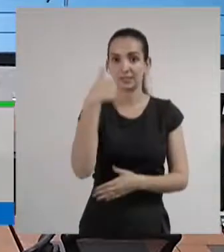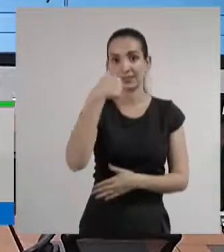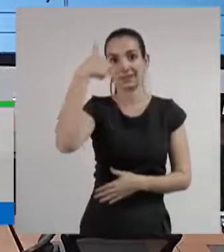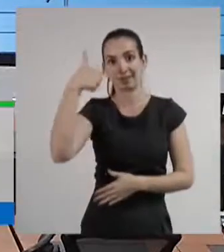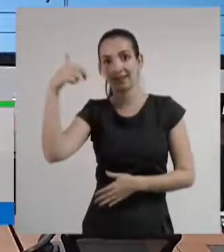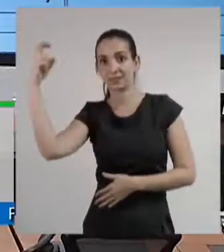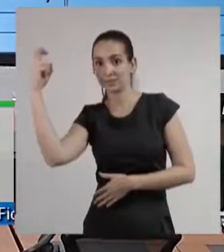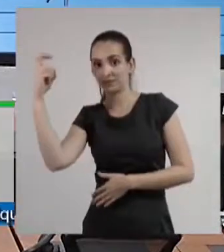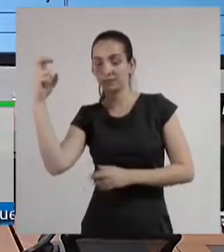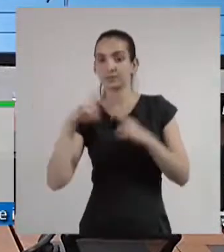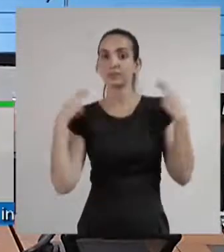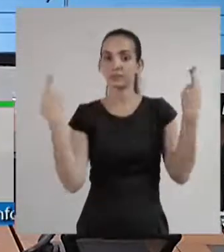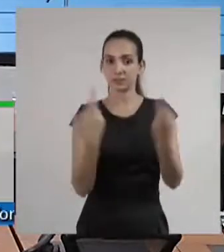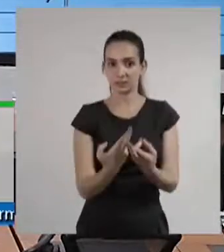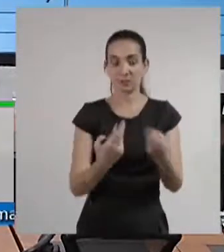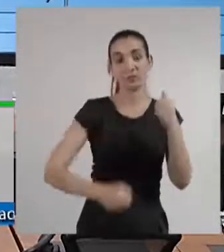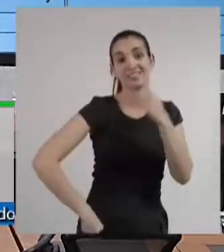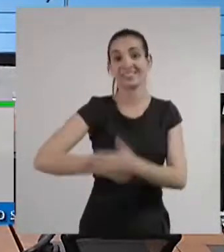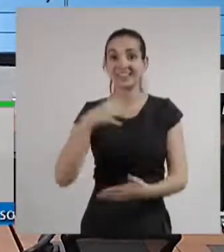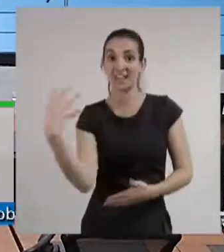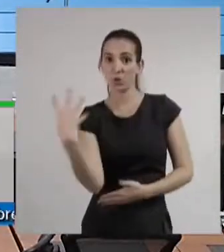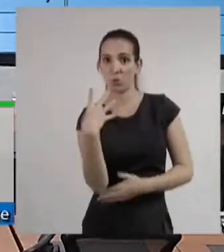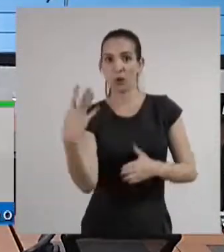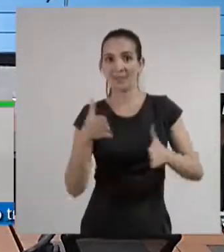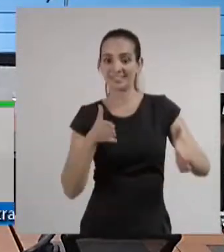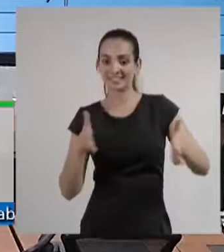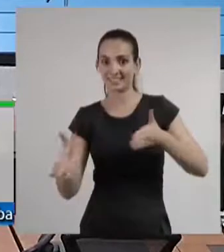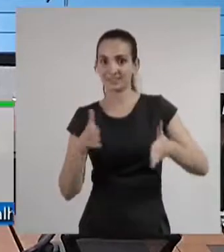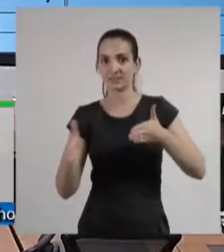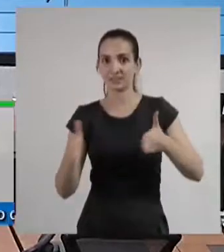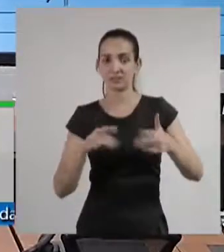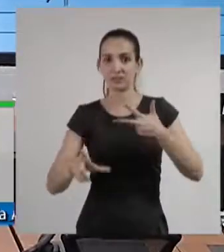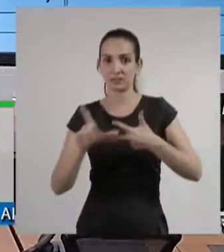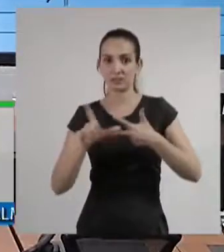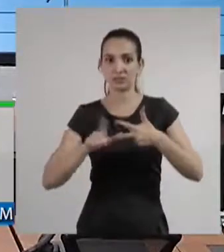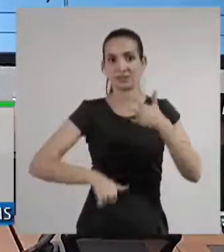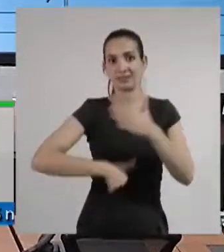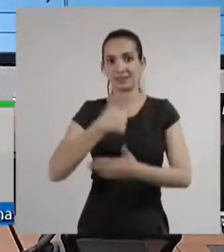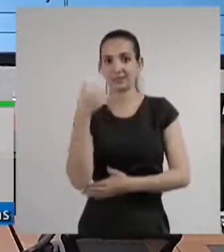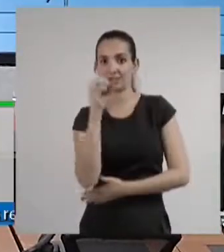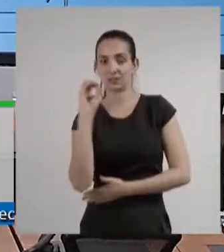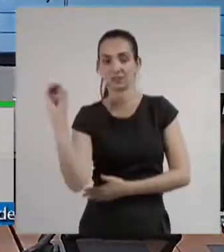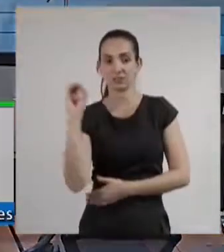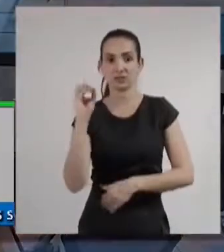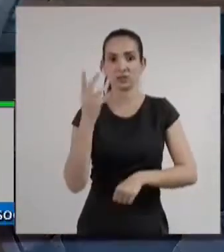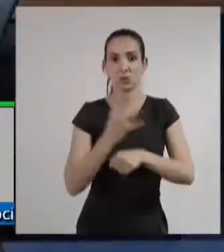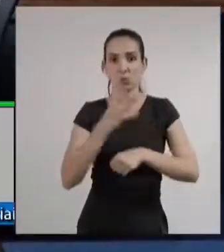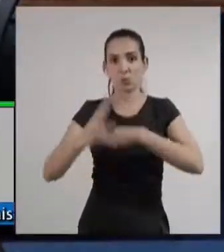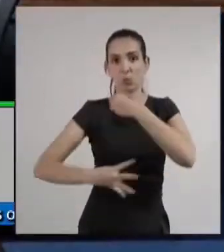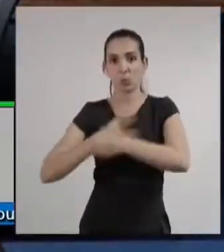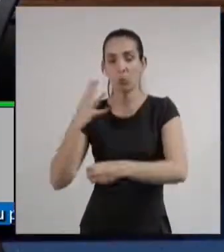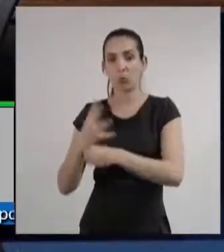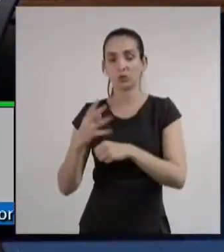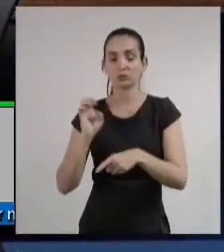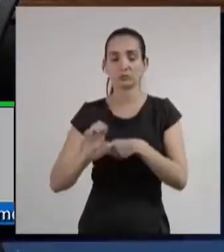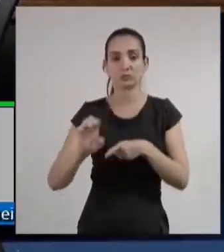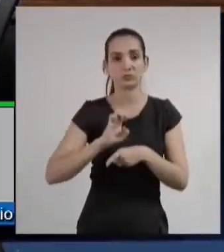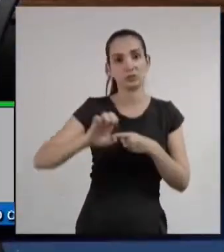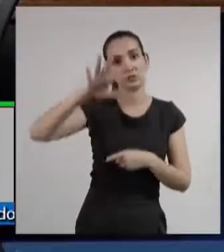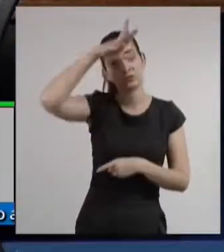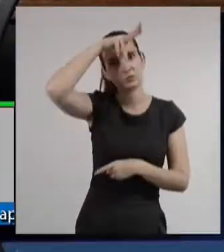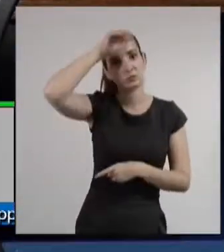115ª sessão ordinária da 4ª sessão legislativa da 10ª legislatura da Assembleia Legislativa do Estado de Mato Grosso do